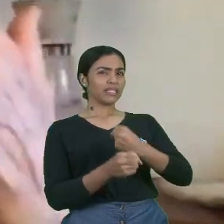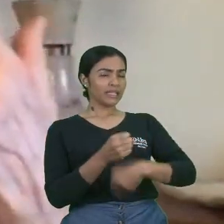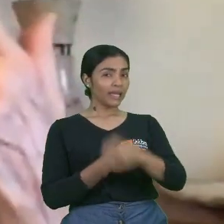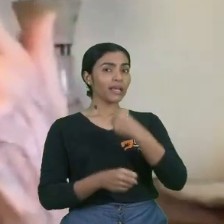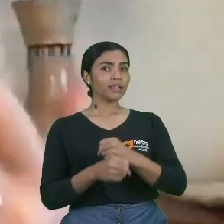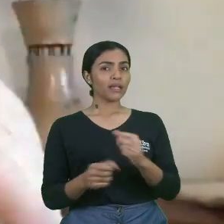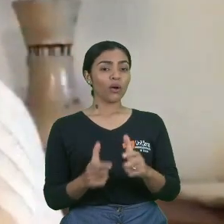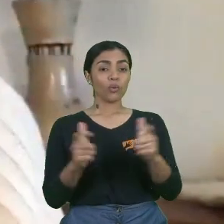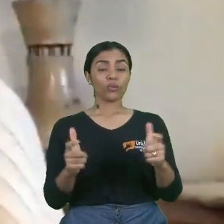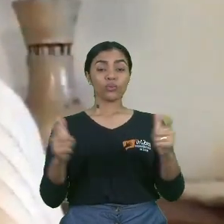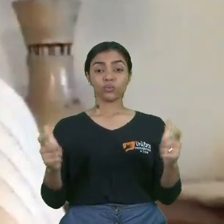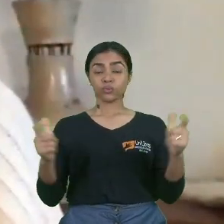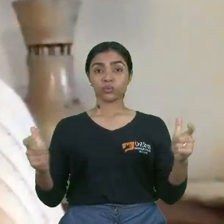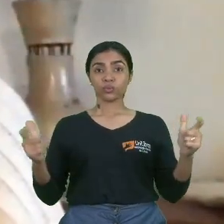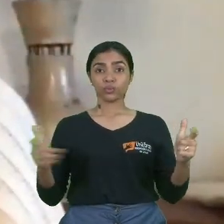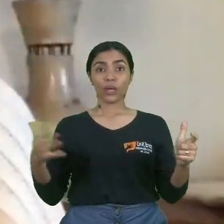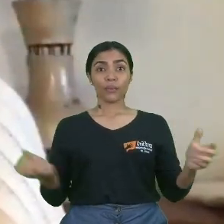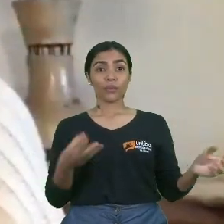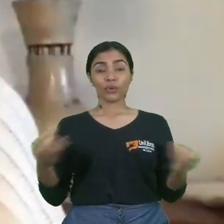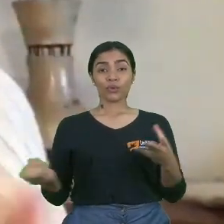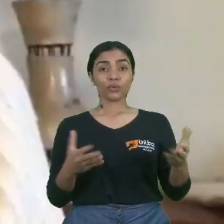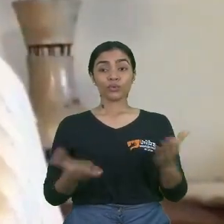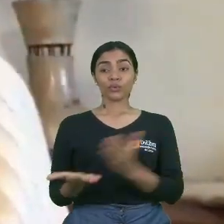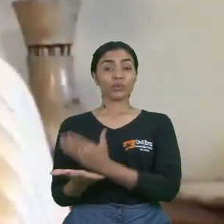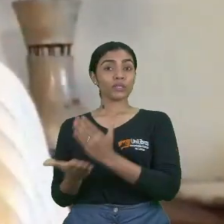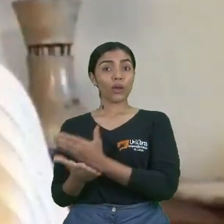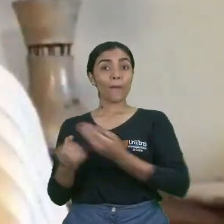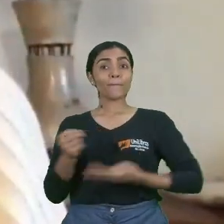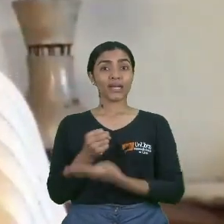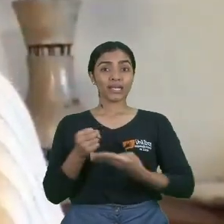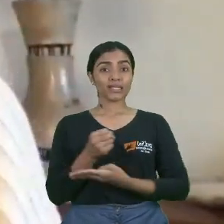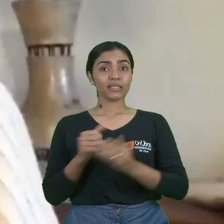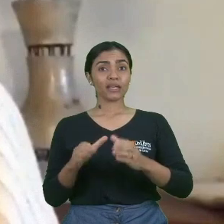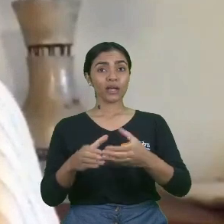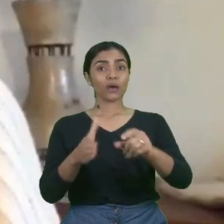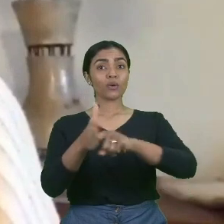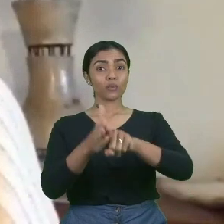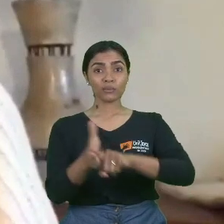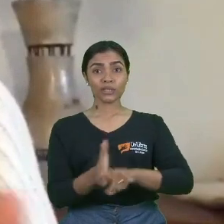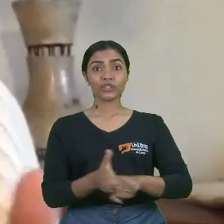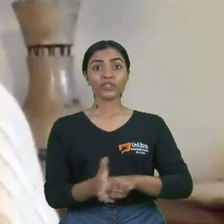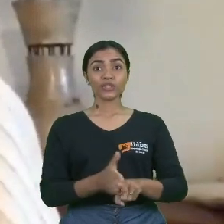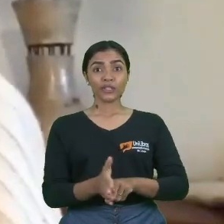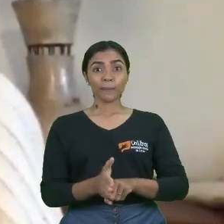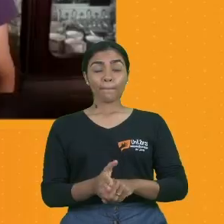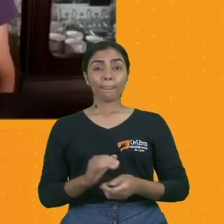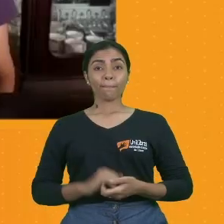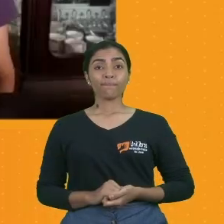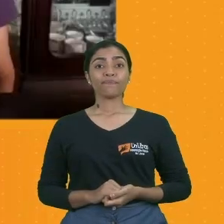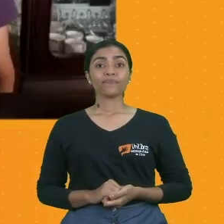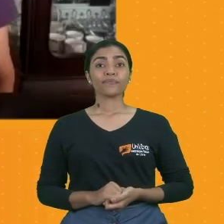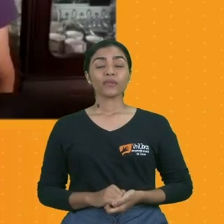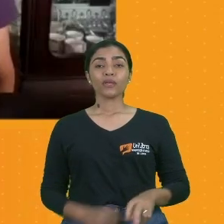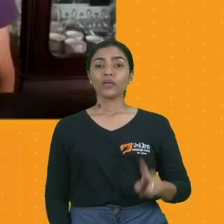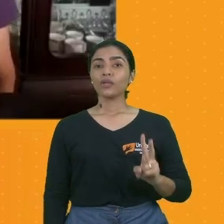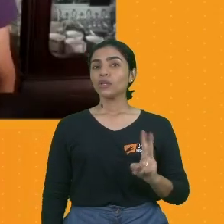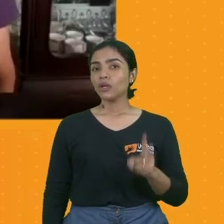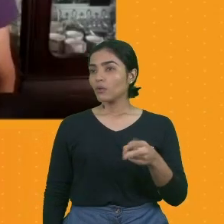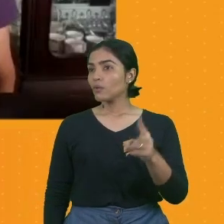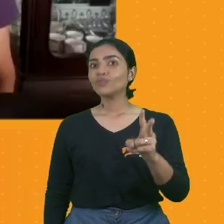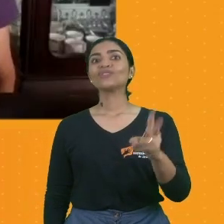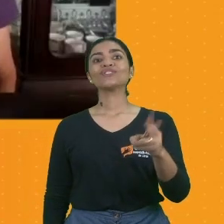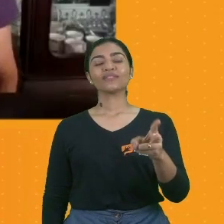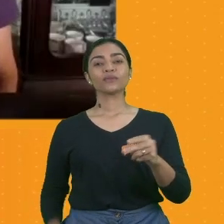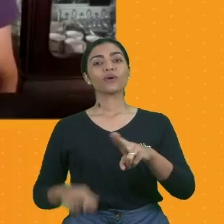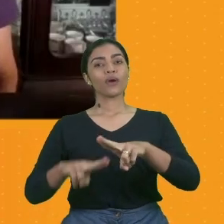a produção de livros de pesquisa em um livro de vocês continua sendo música A gente